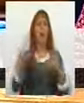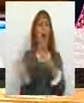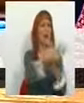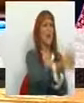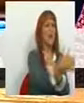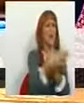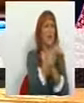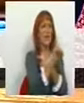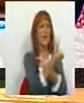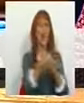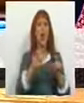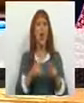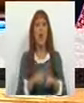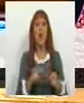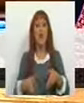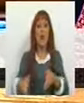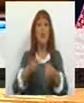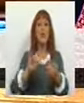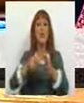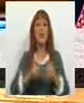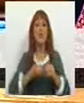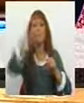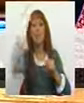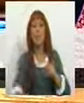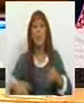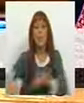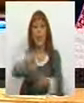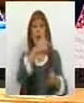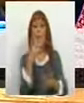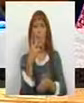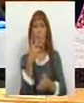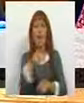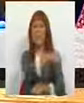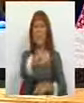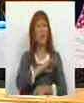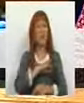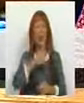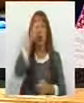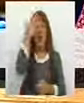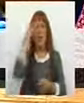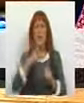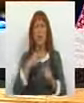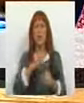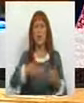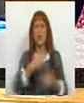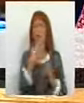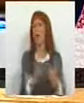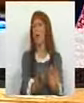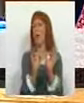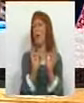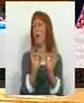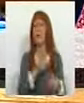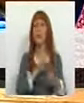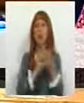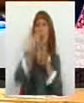106, ou quando conseguirmos a dia e o projeto para o atravessamento do Rio Ave. Os senhores têm uma capacidade de planeamento formidável. Os senhores